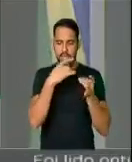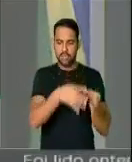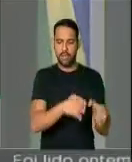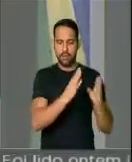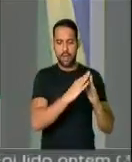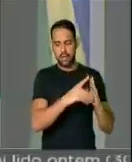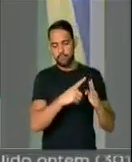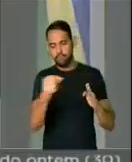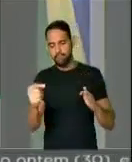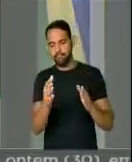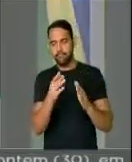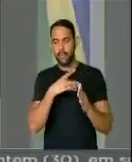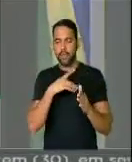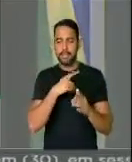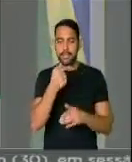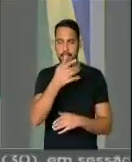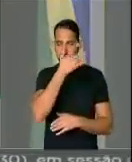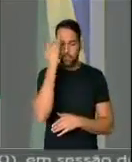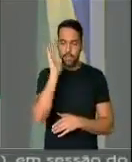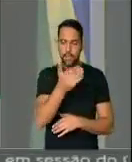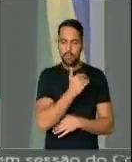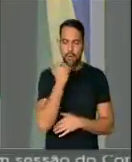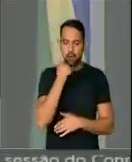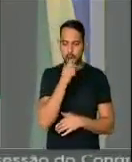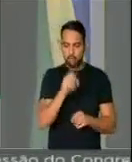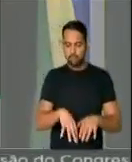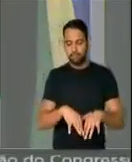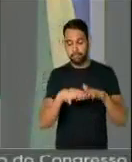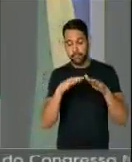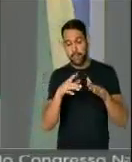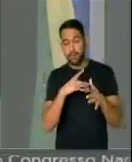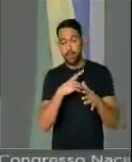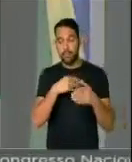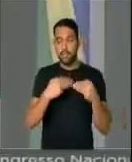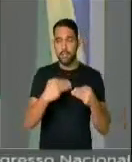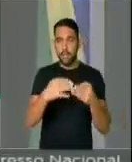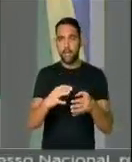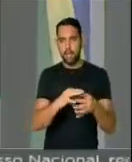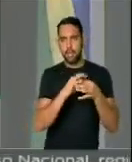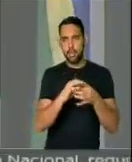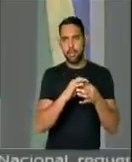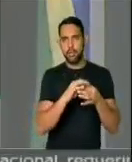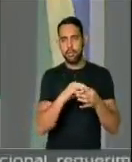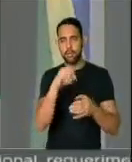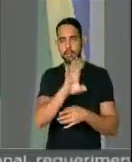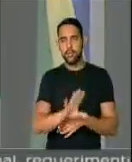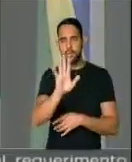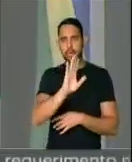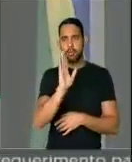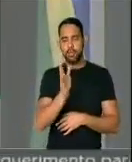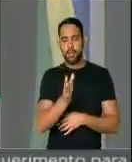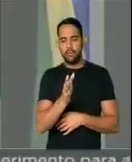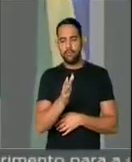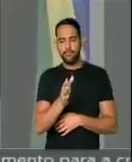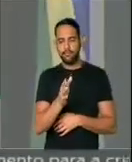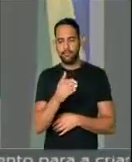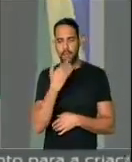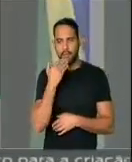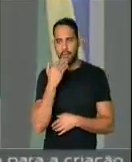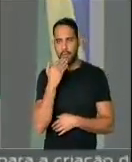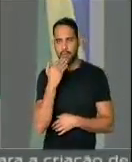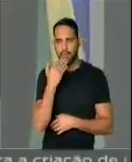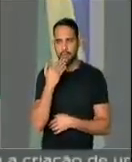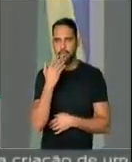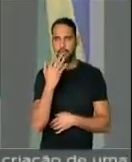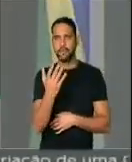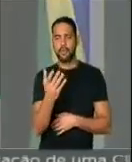desabrigados, 7 vítimas fatais, e o Ministério da Integração Nacional já sinalizou,